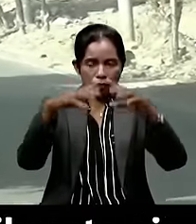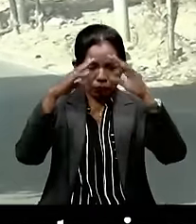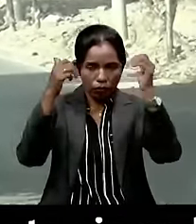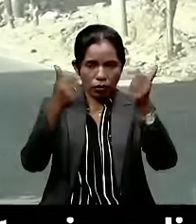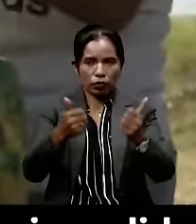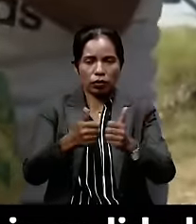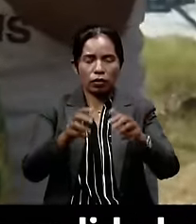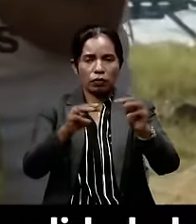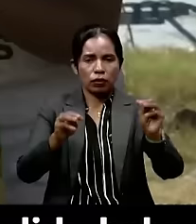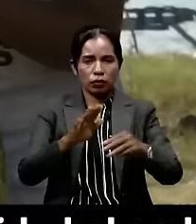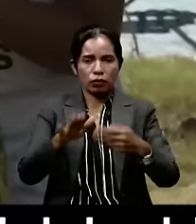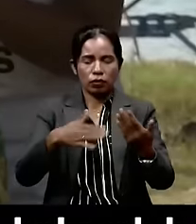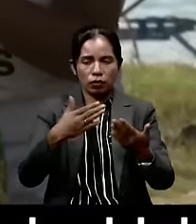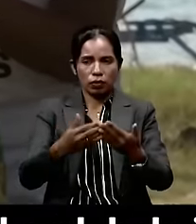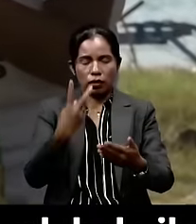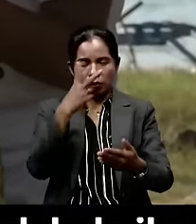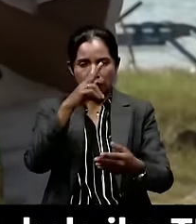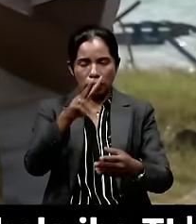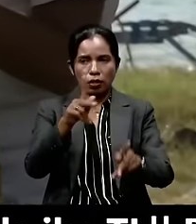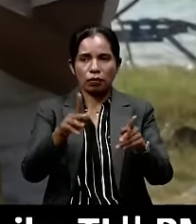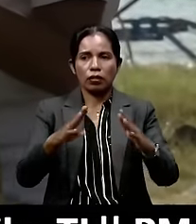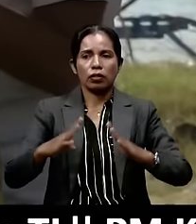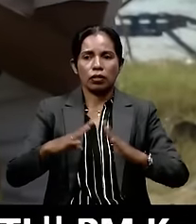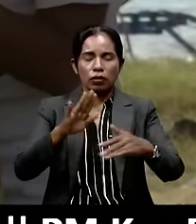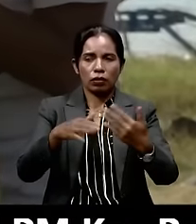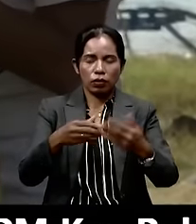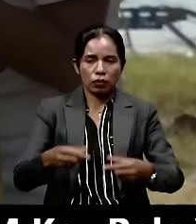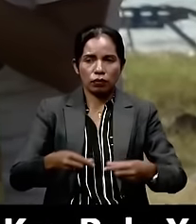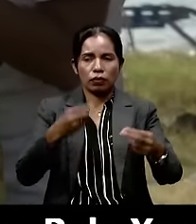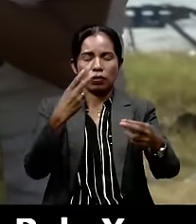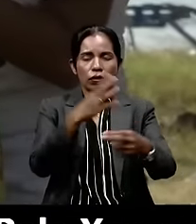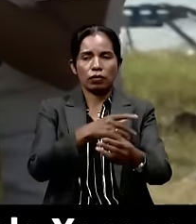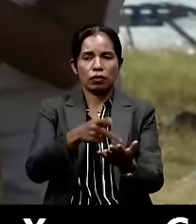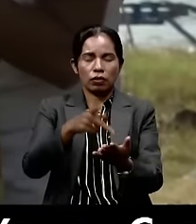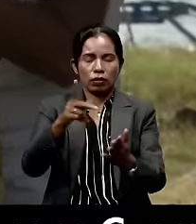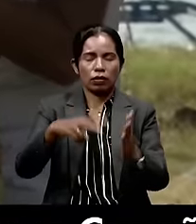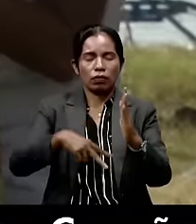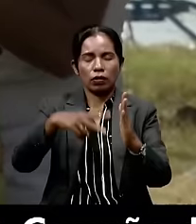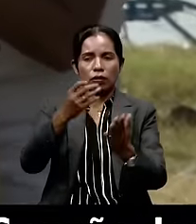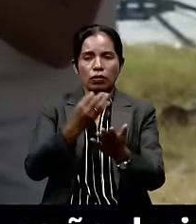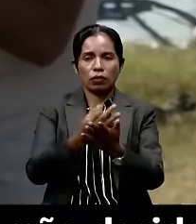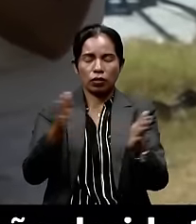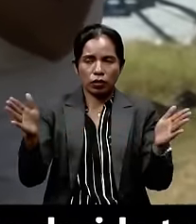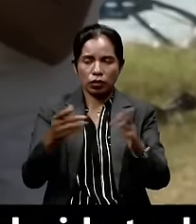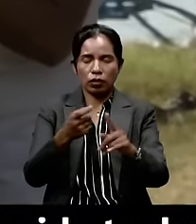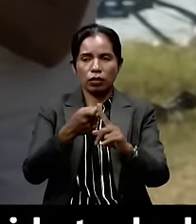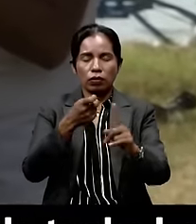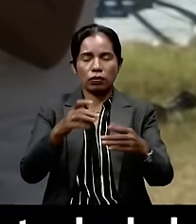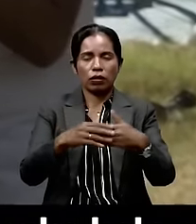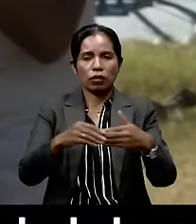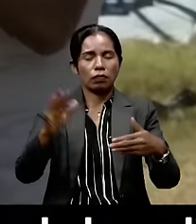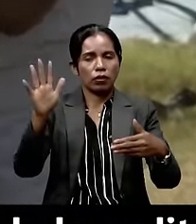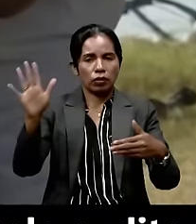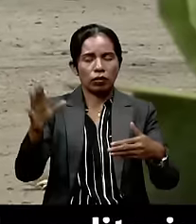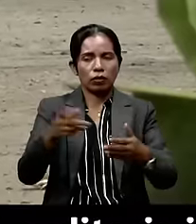autoridade município sira ato controla cidade lara o de foi sanção com multa o valor o sanqui o sidorar lima to